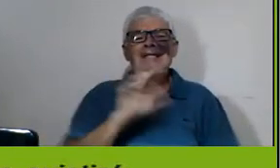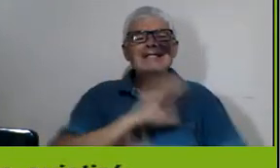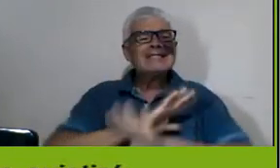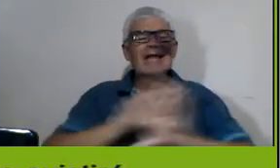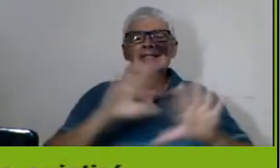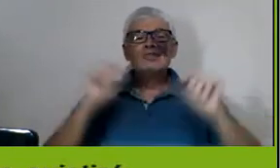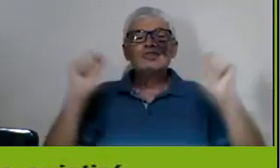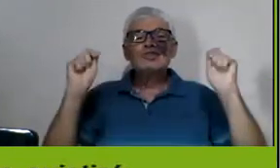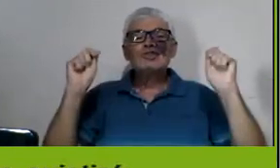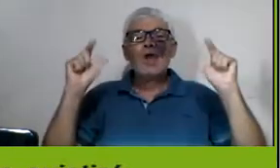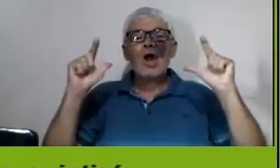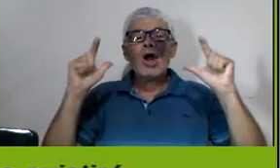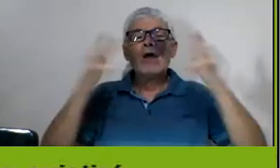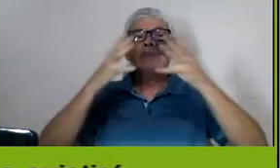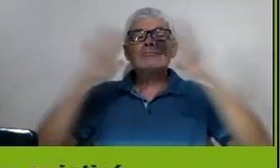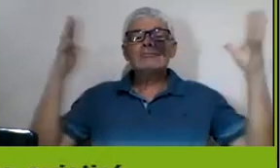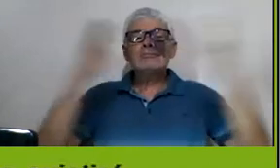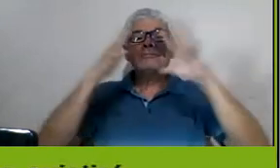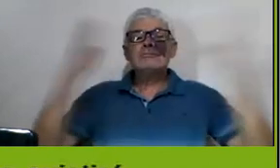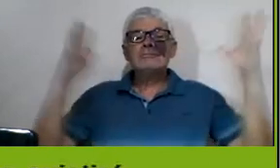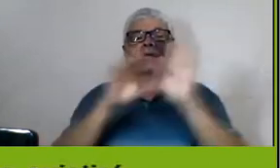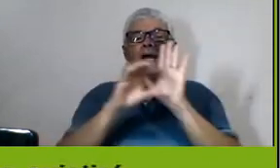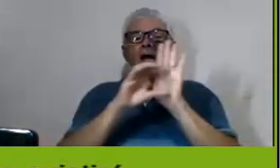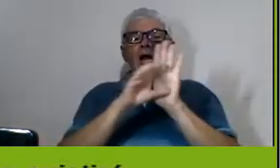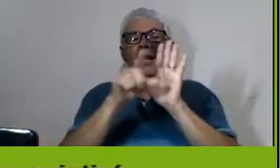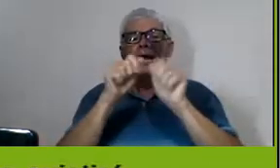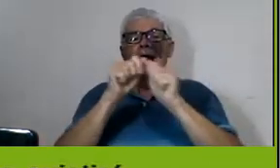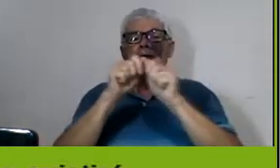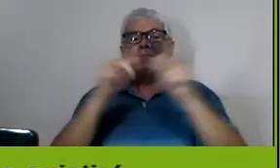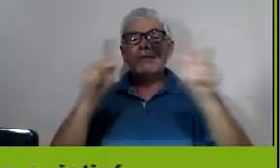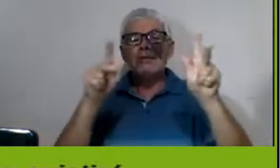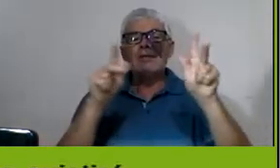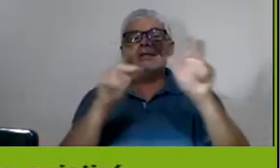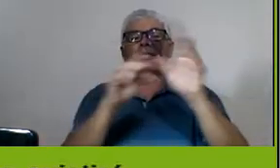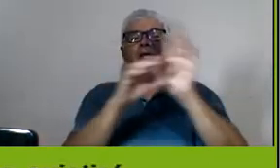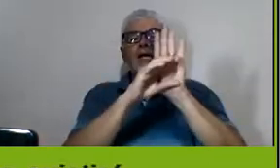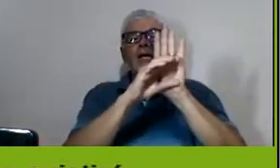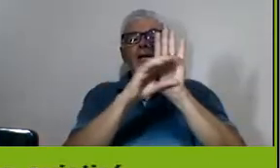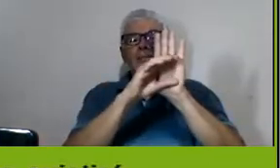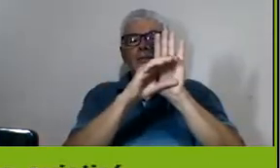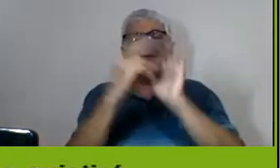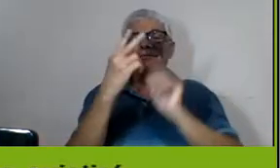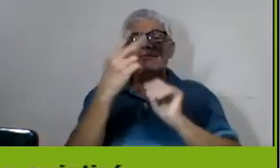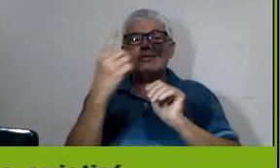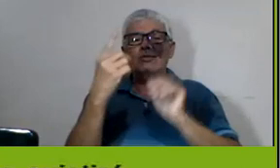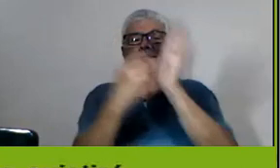relaxo, né? Eu que fui professora, deparei com cada nome